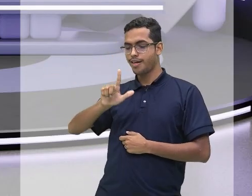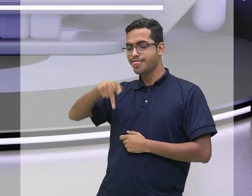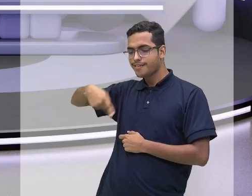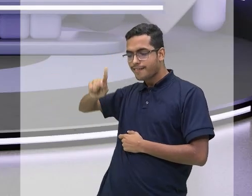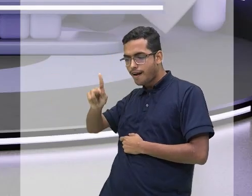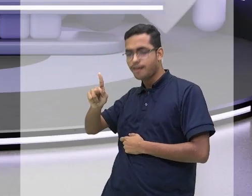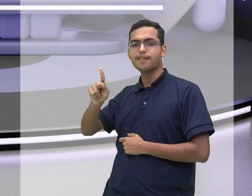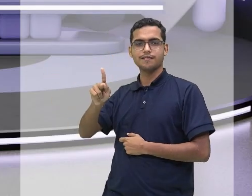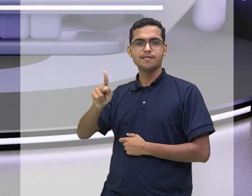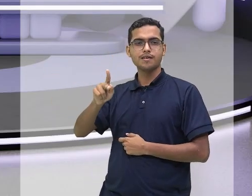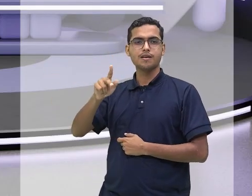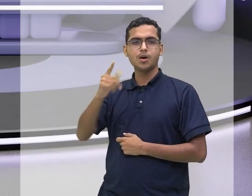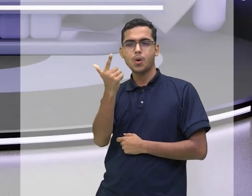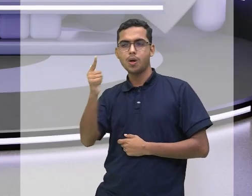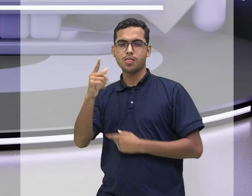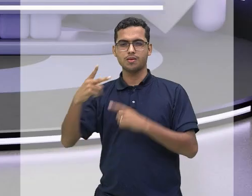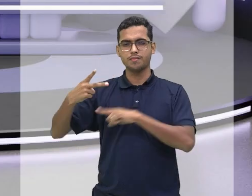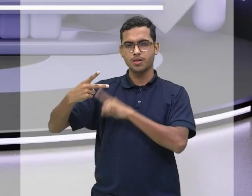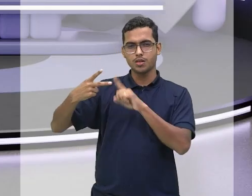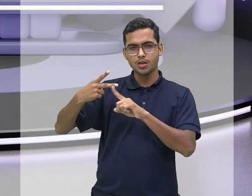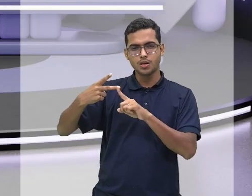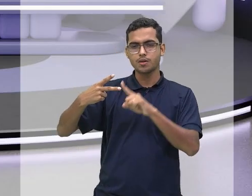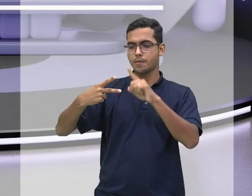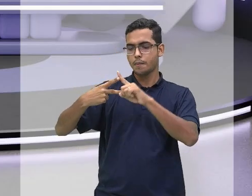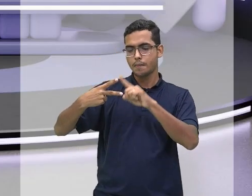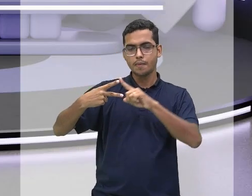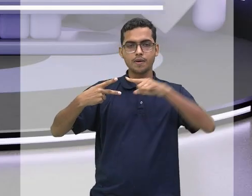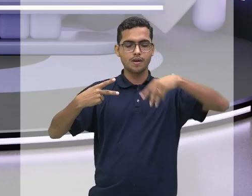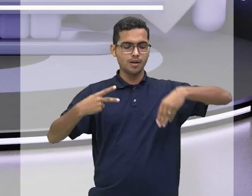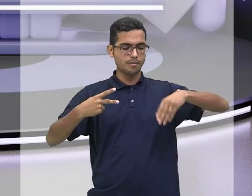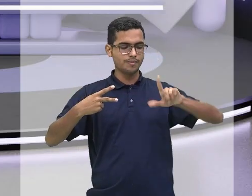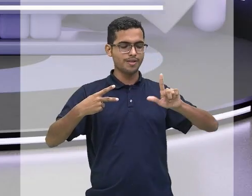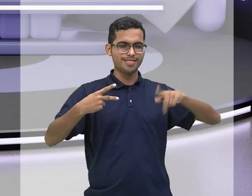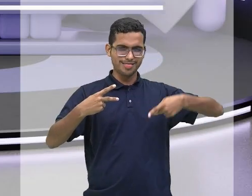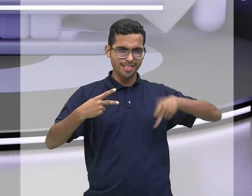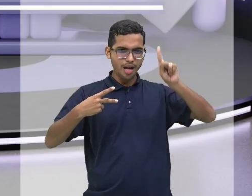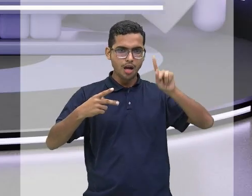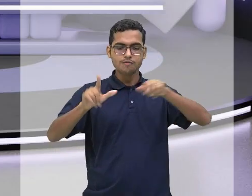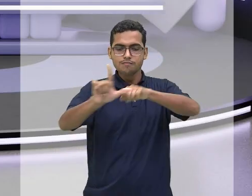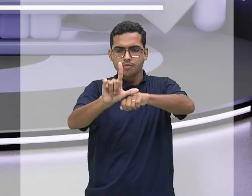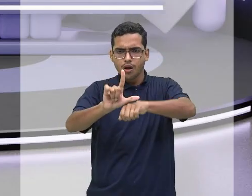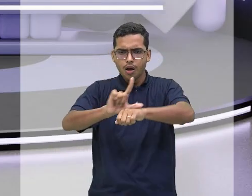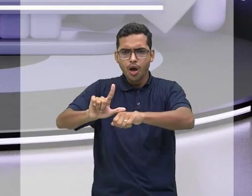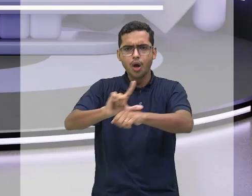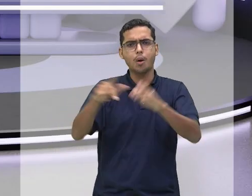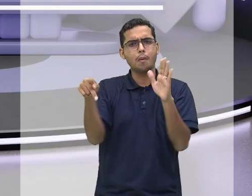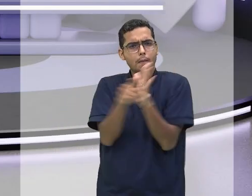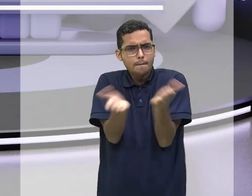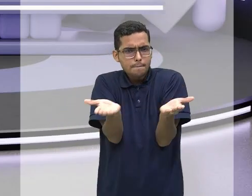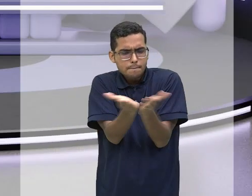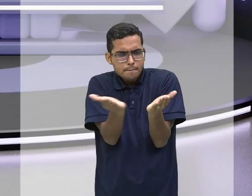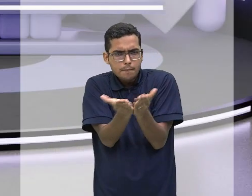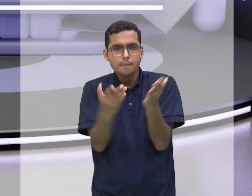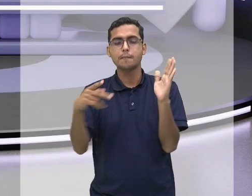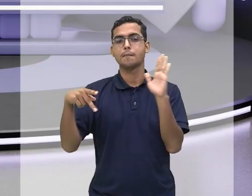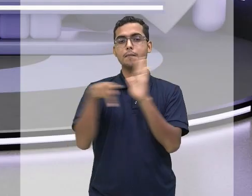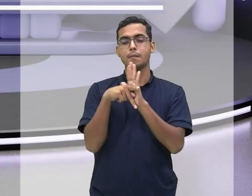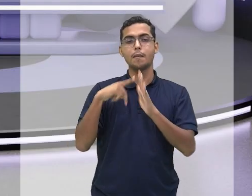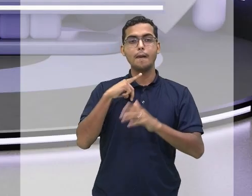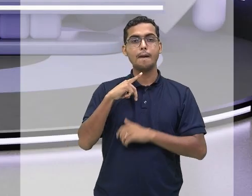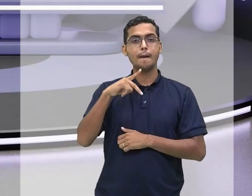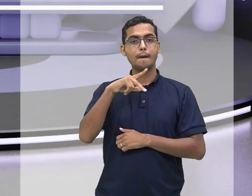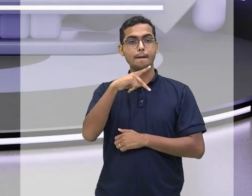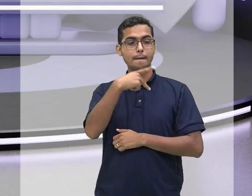lideranças, Martin Luther King foi uma liderança evangélica, pastor batista, que